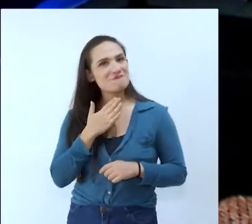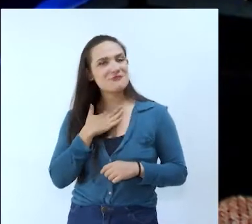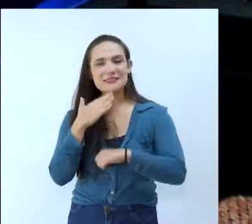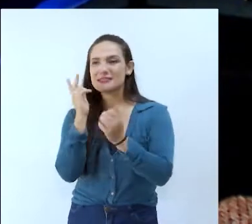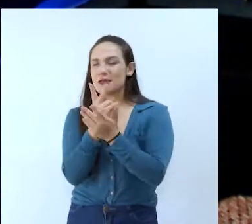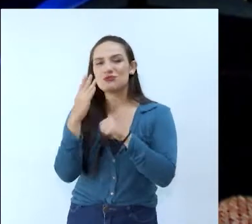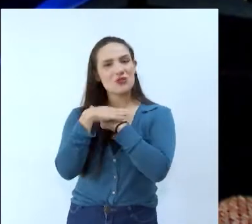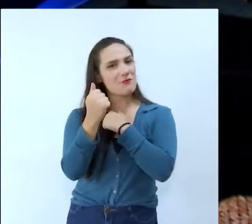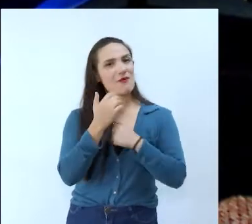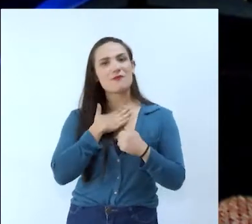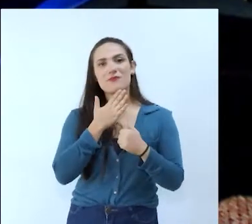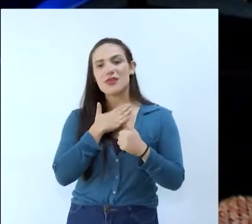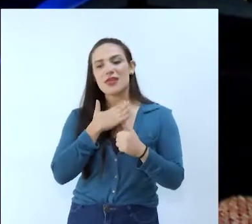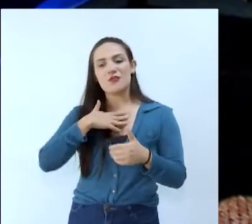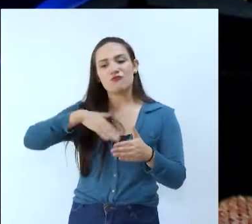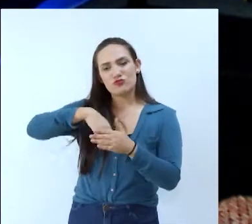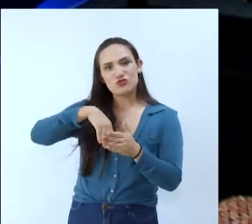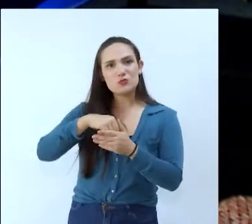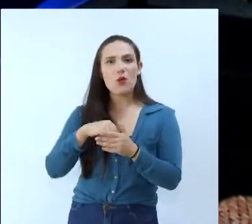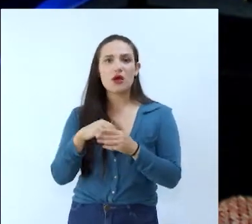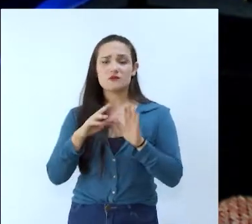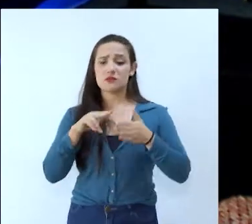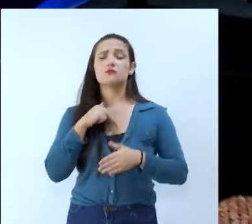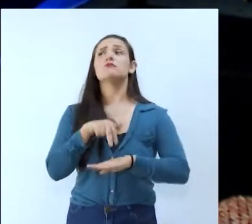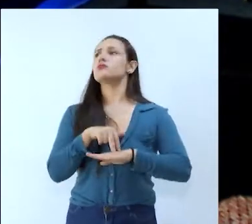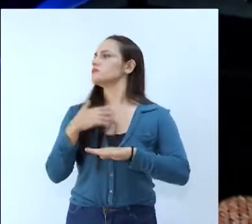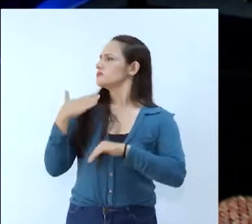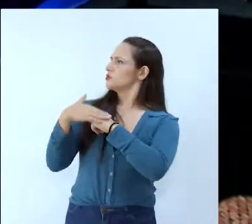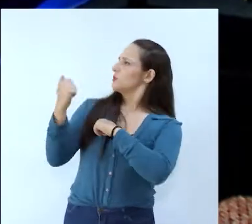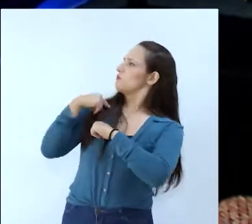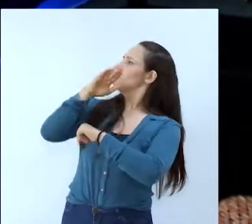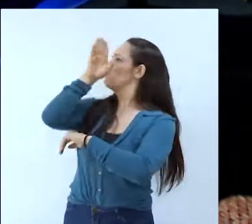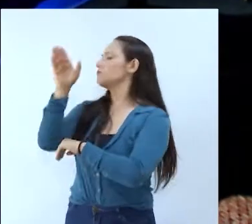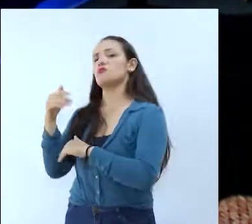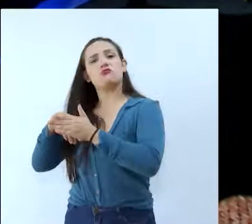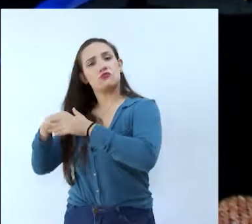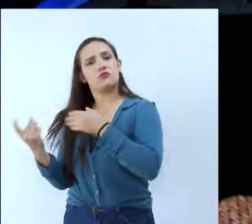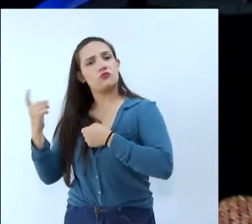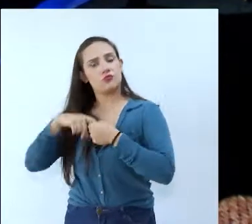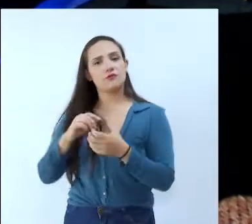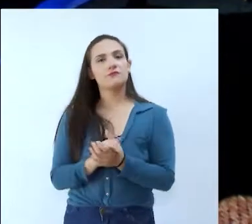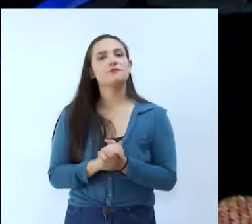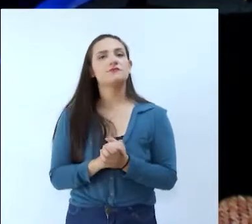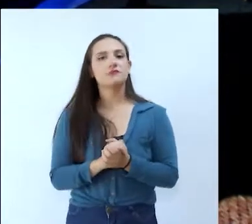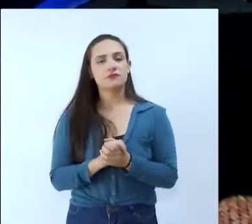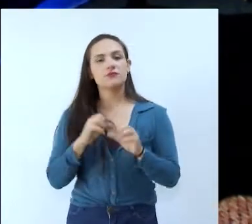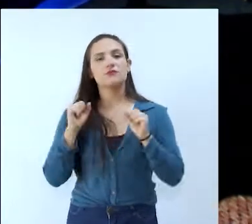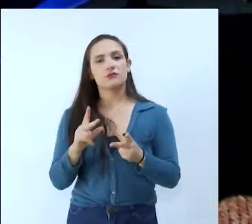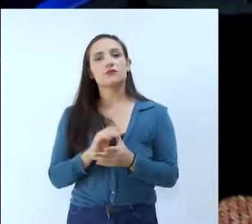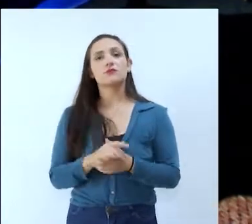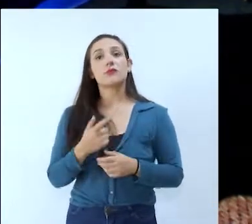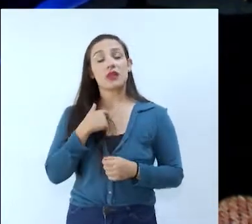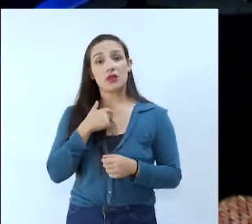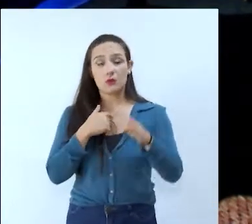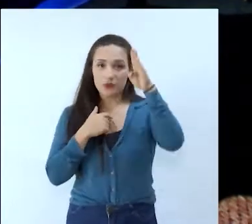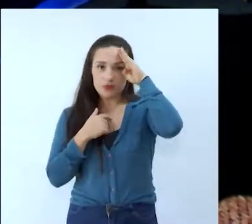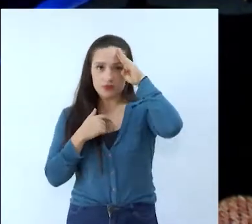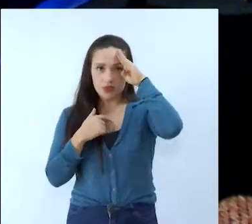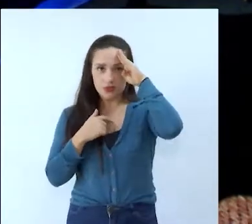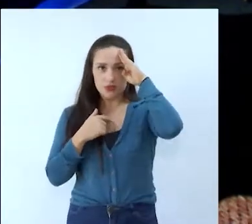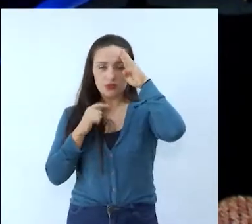assim. Depois que aí eu consegui uma dispensa para viajar para a Coreia do Sul, soldado, e na época era militarismo. Queria ver se sair do Brasil,